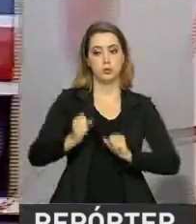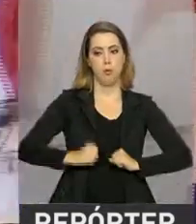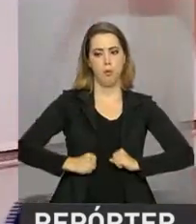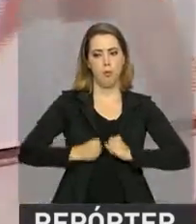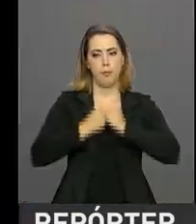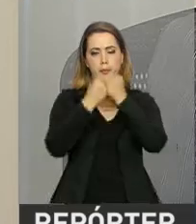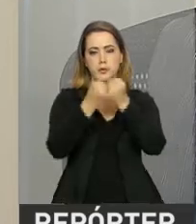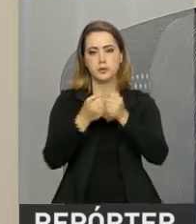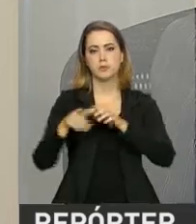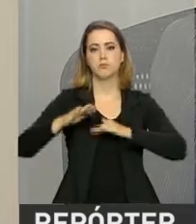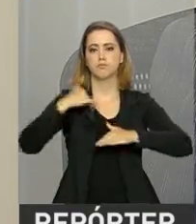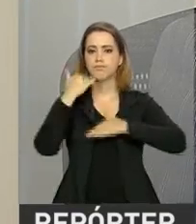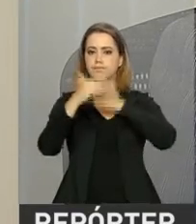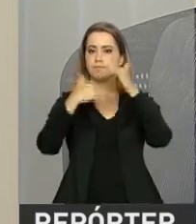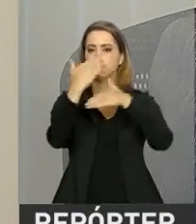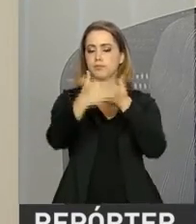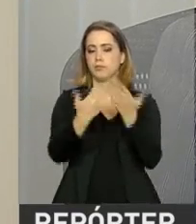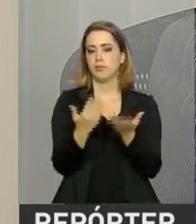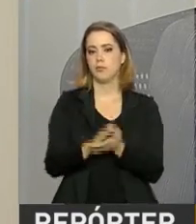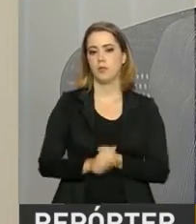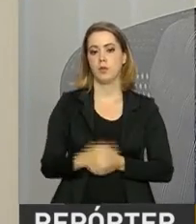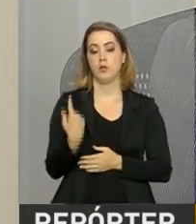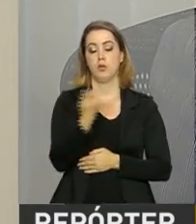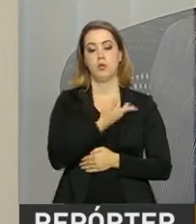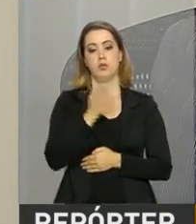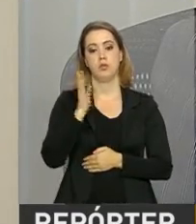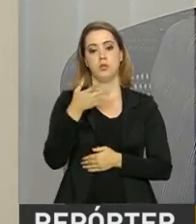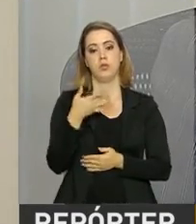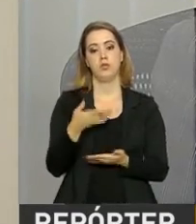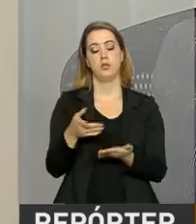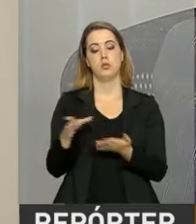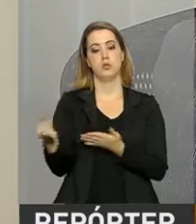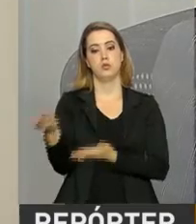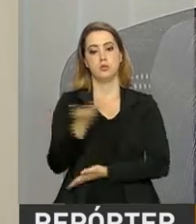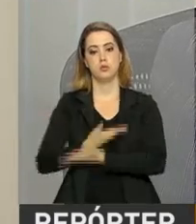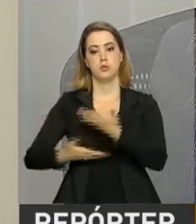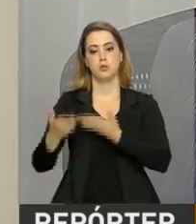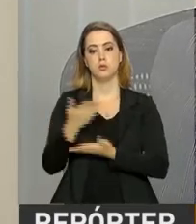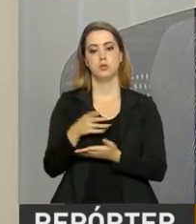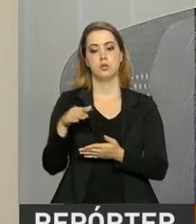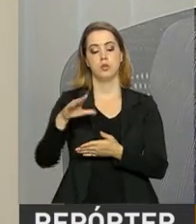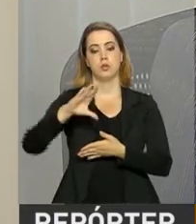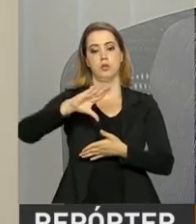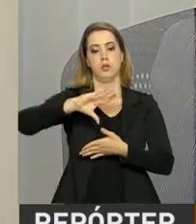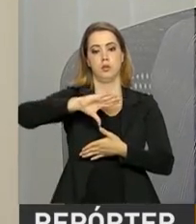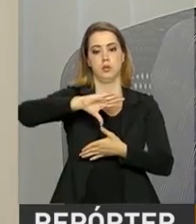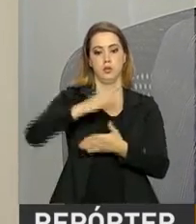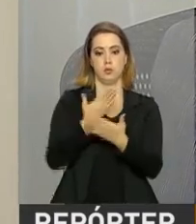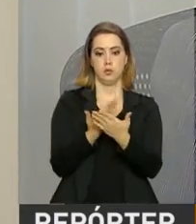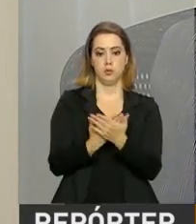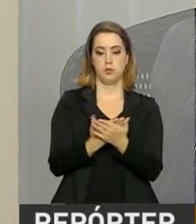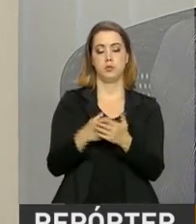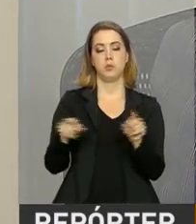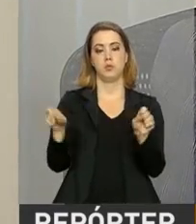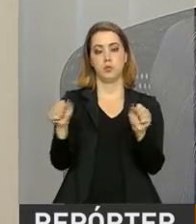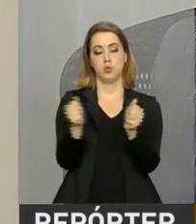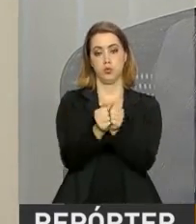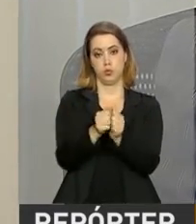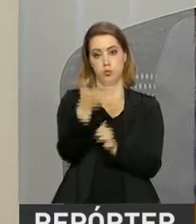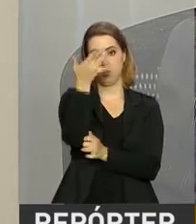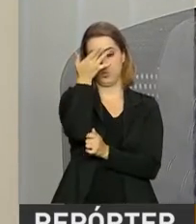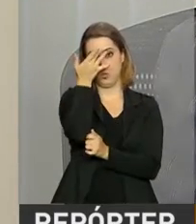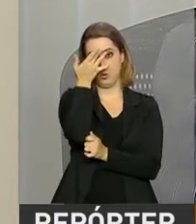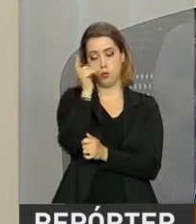mais no futuro temos agora também uma negociação entre o mercosul ea índia já existe um acordo de